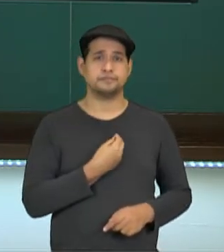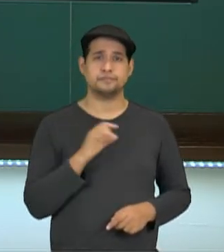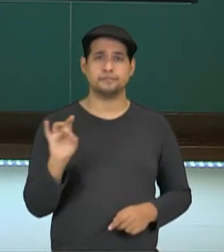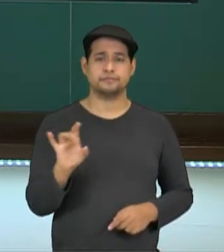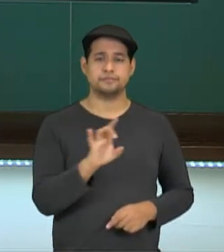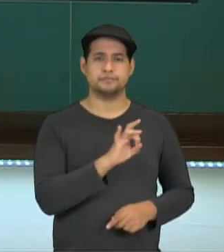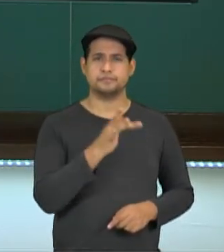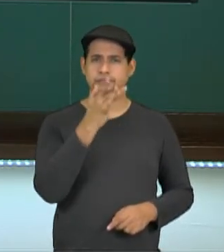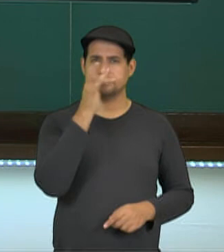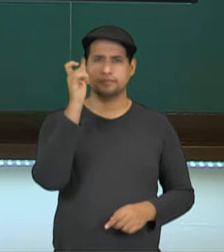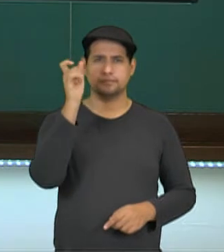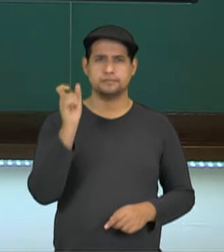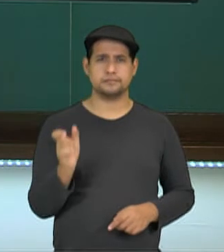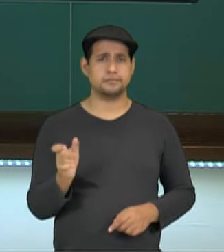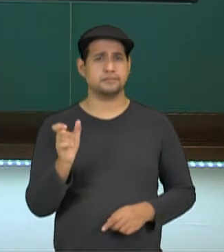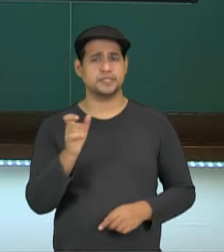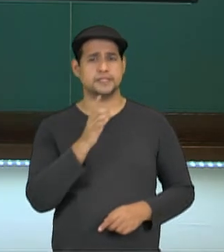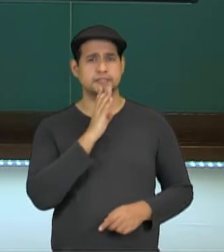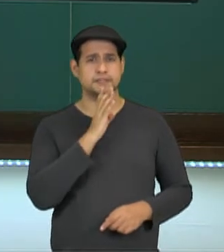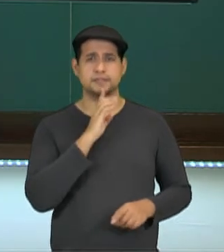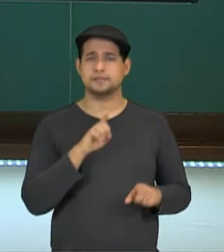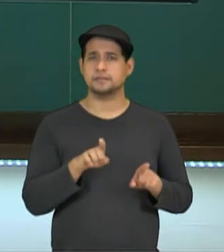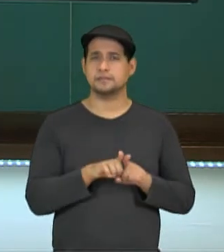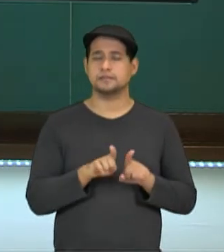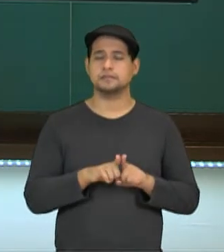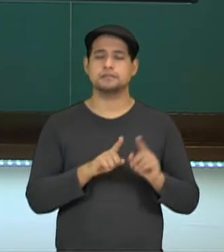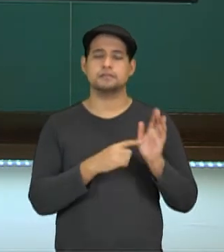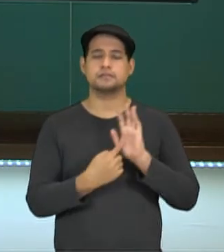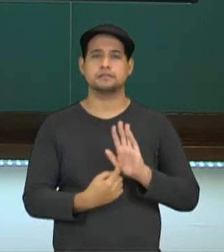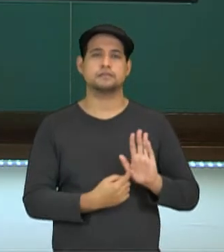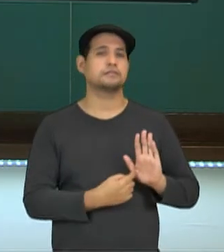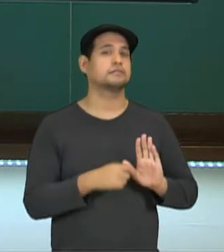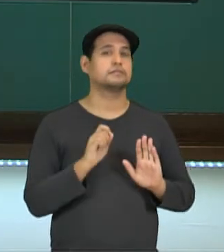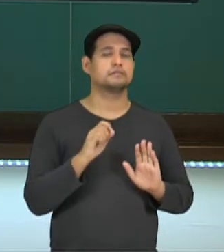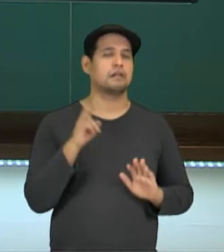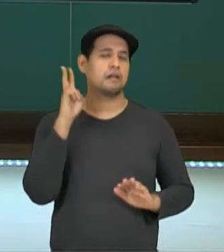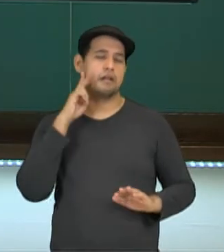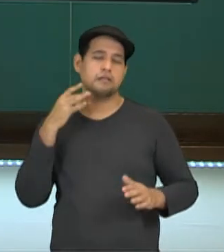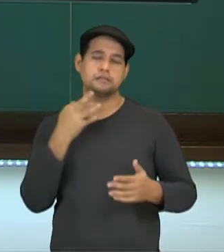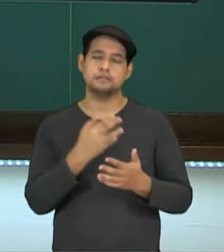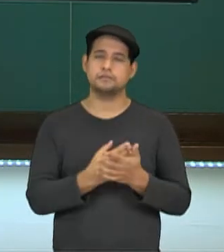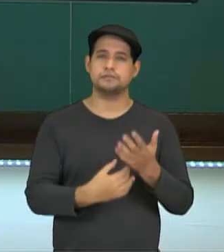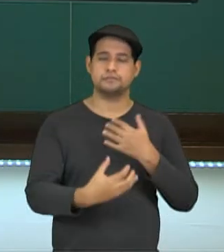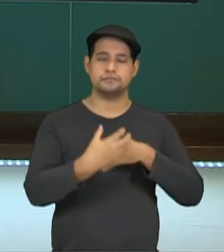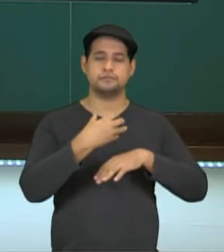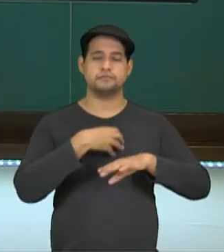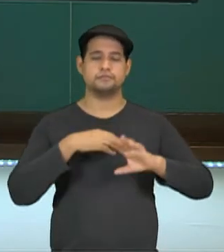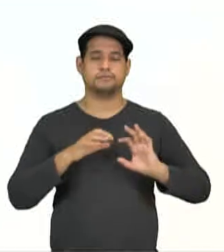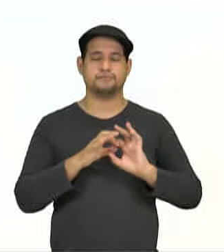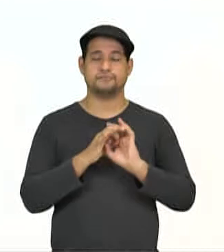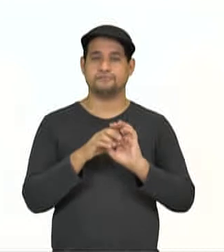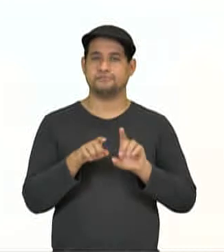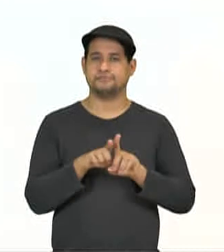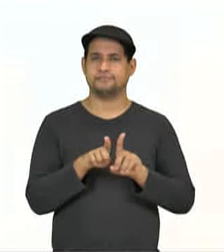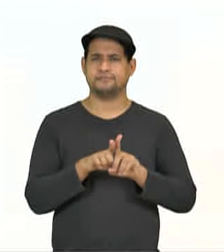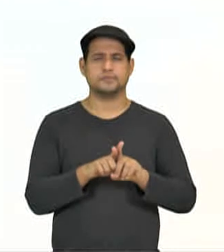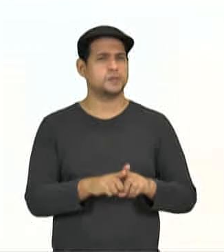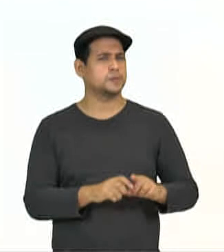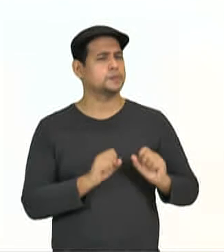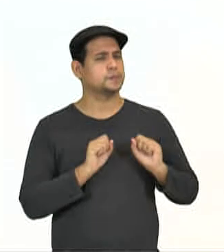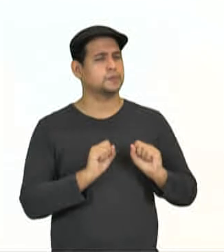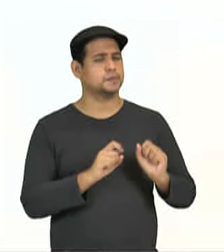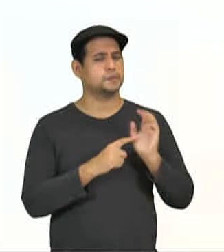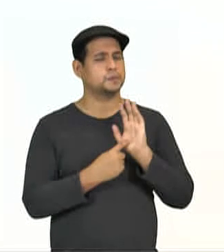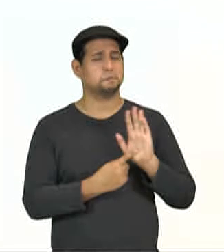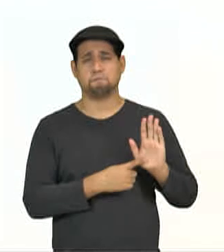das pessoas que vocês conhecem, que trazem, né, essa história de resiliência e de perseverança. Então, vocês podem